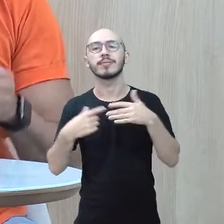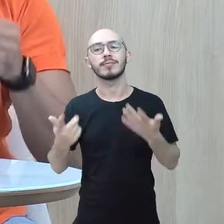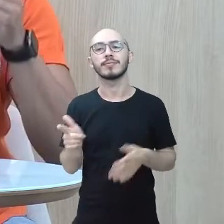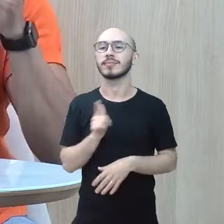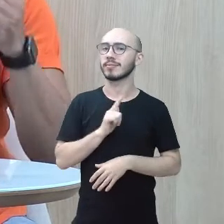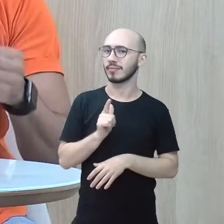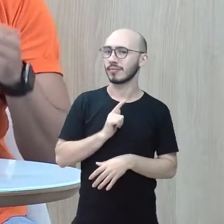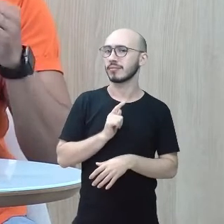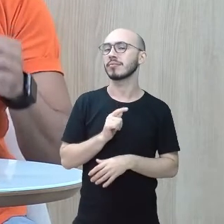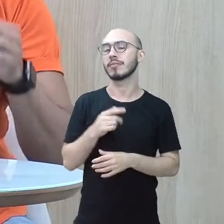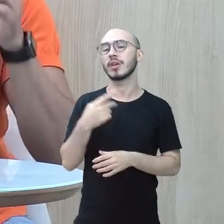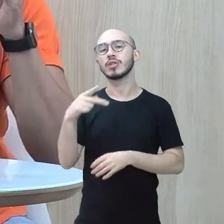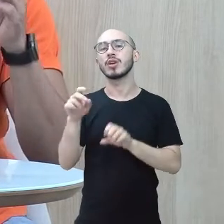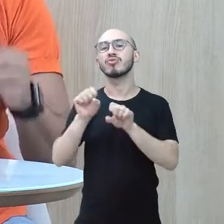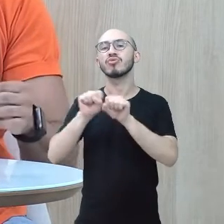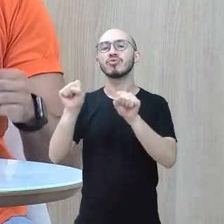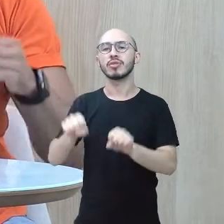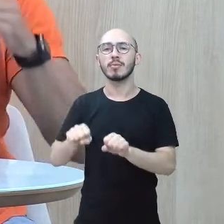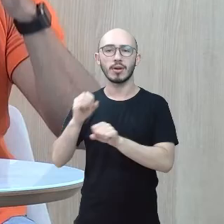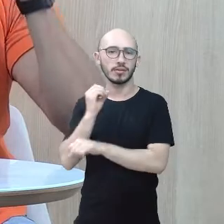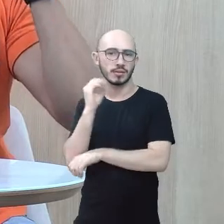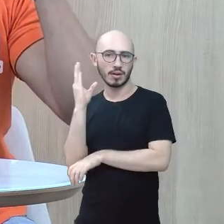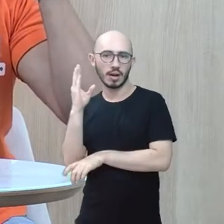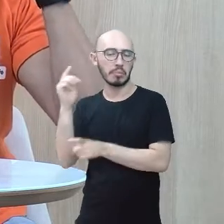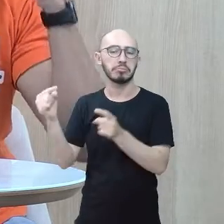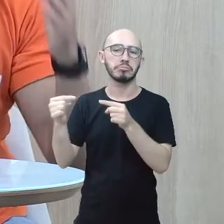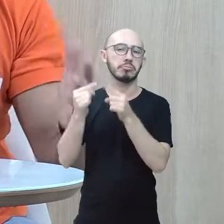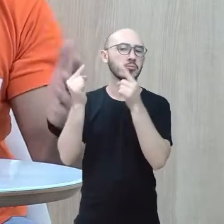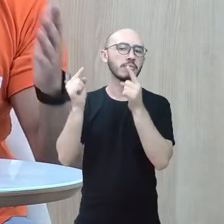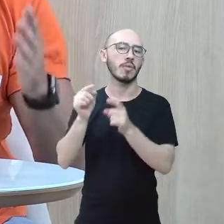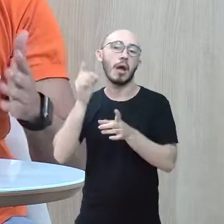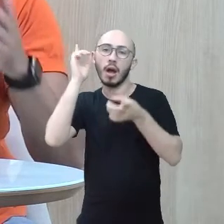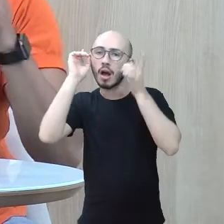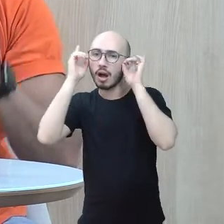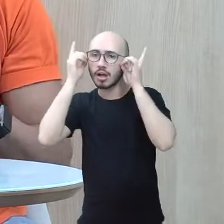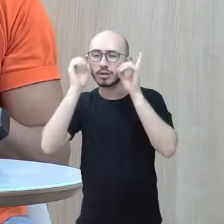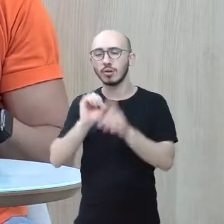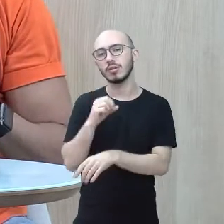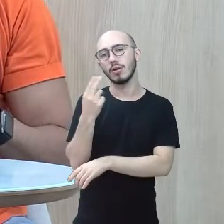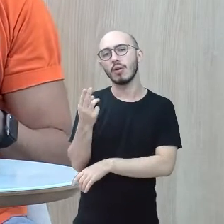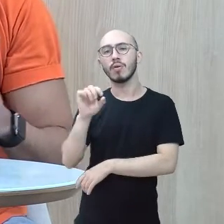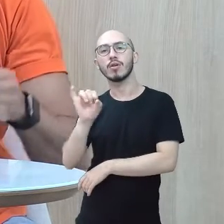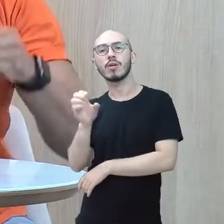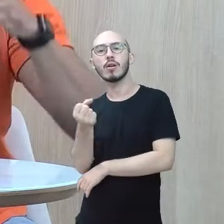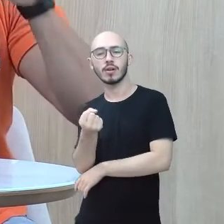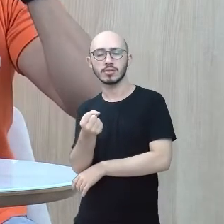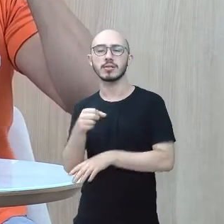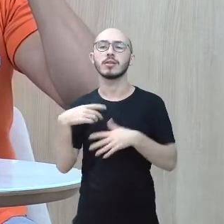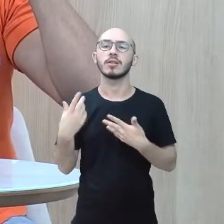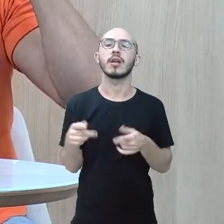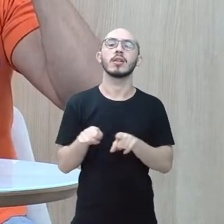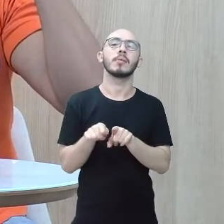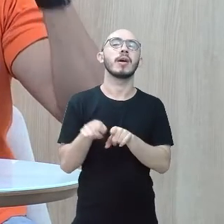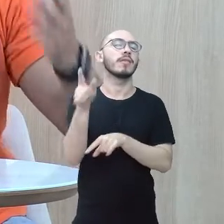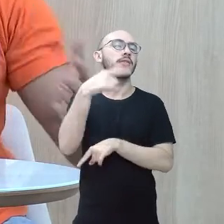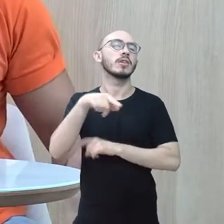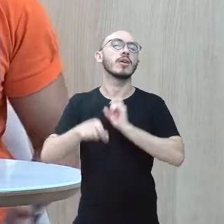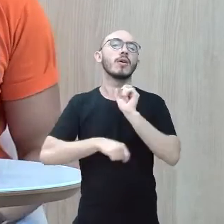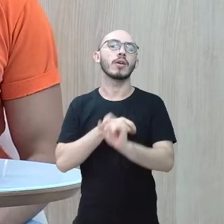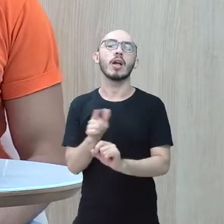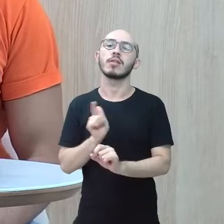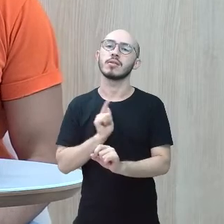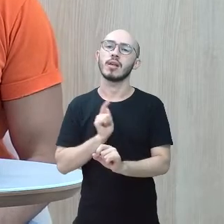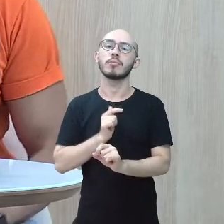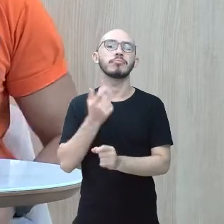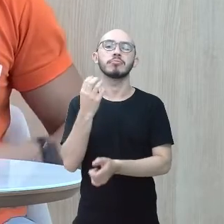Code do seu sistema operacional, seja ele Android ou iOS, certo? E aí você vai ser direcionado para a sua